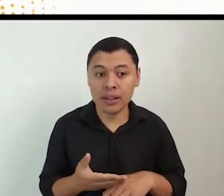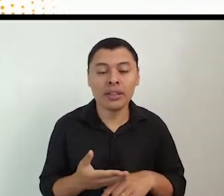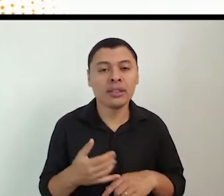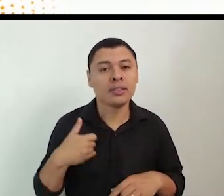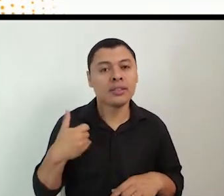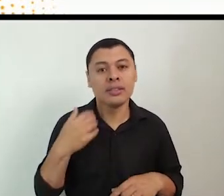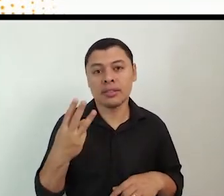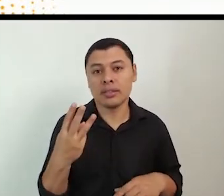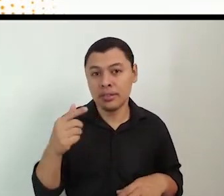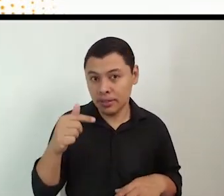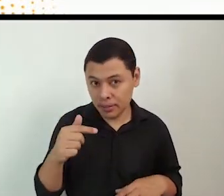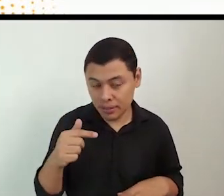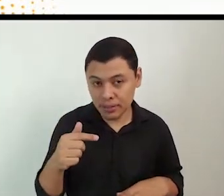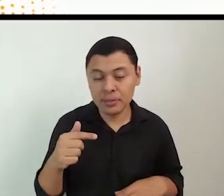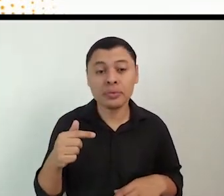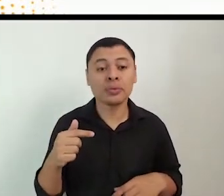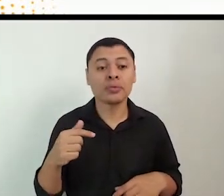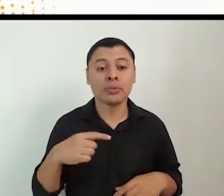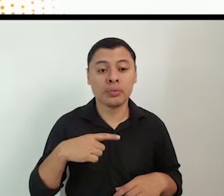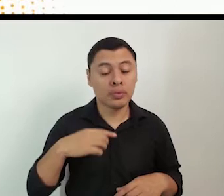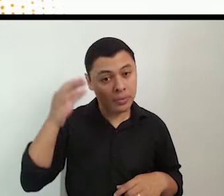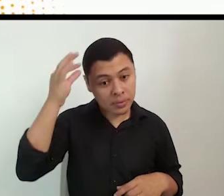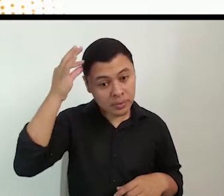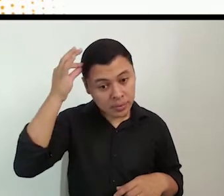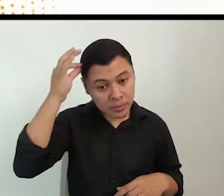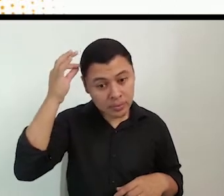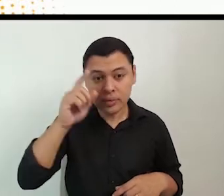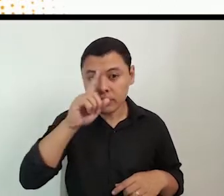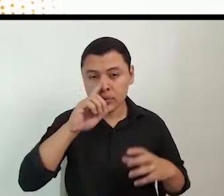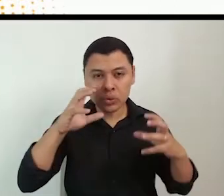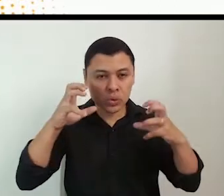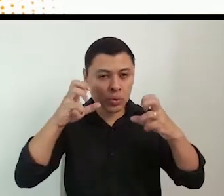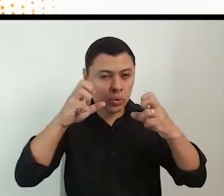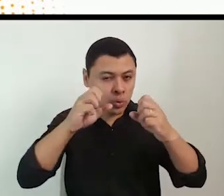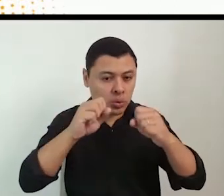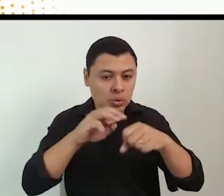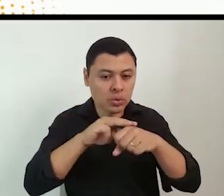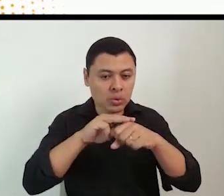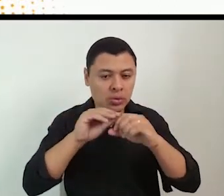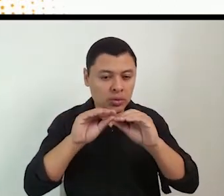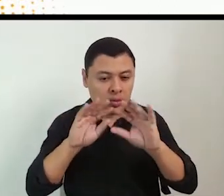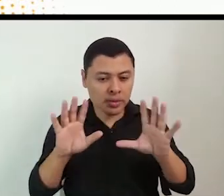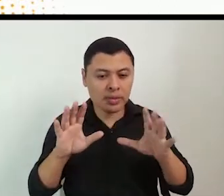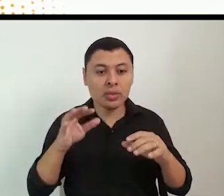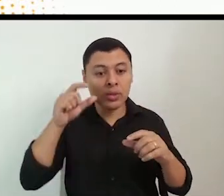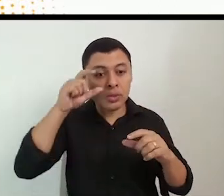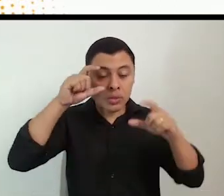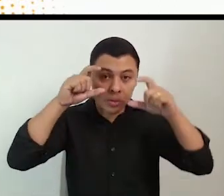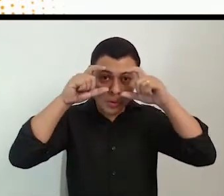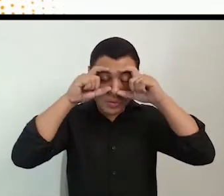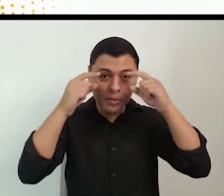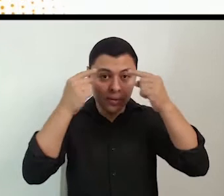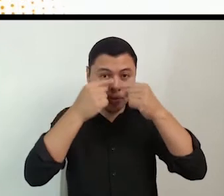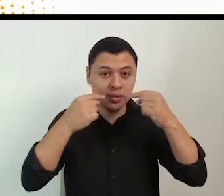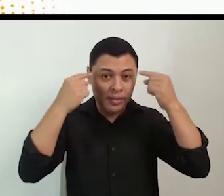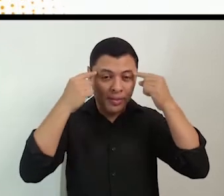37 anos. Tenho cabelo loiro escuro, castanho claro. Uso um óculos grande com armação